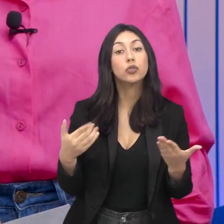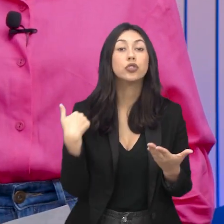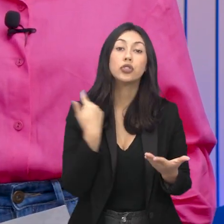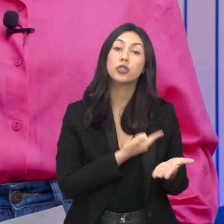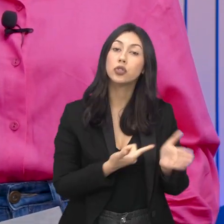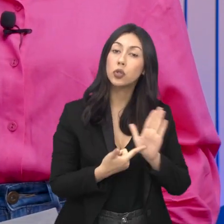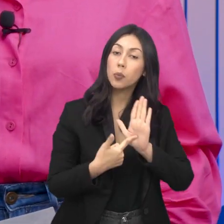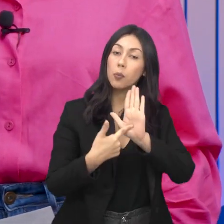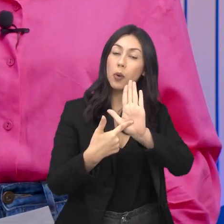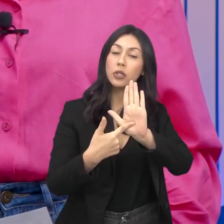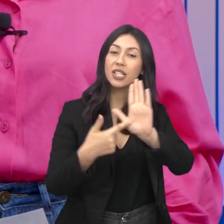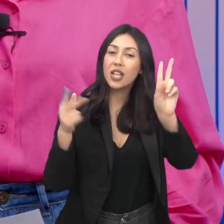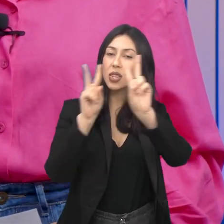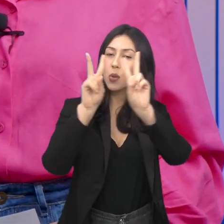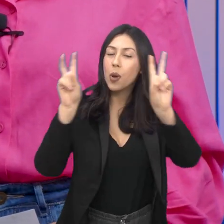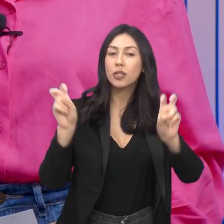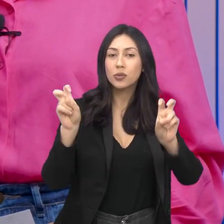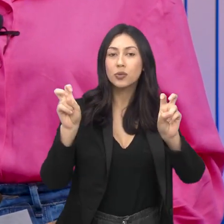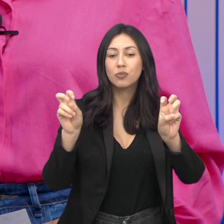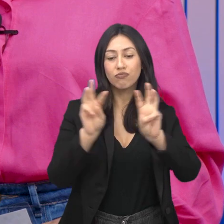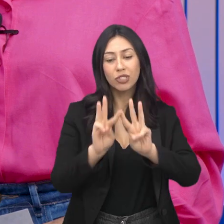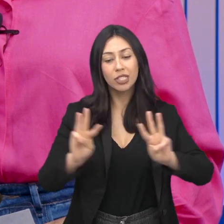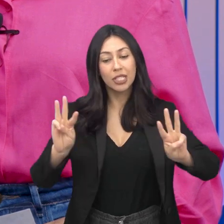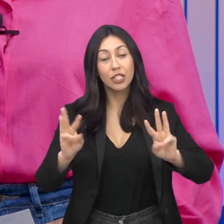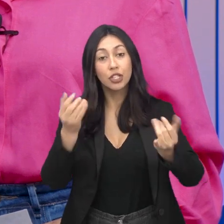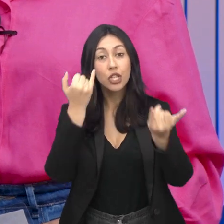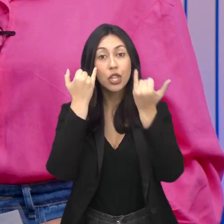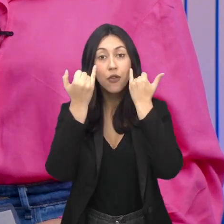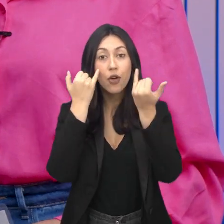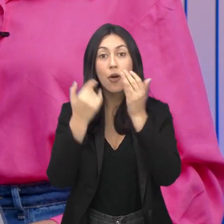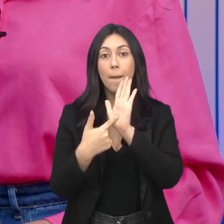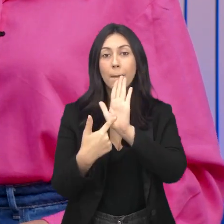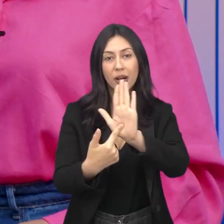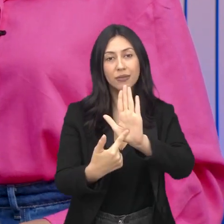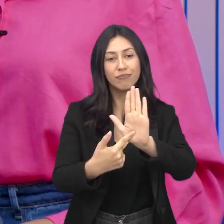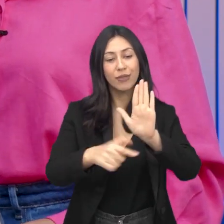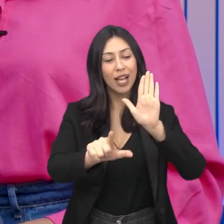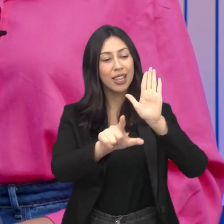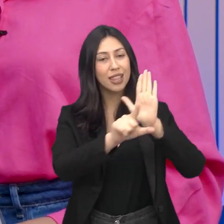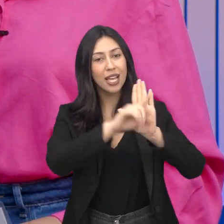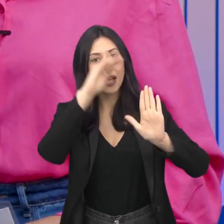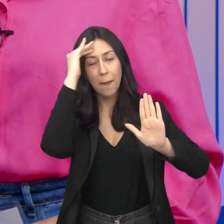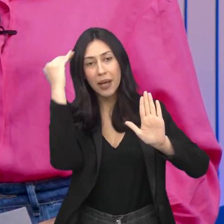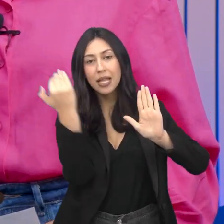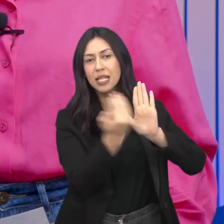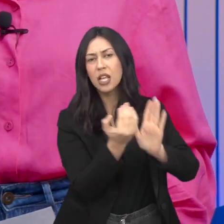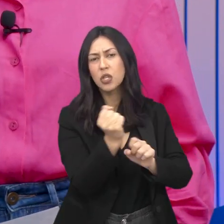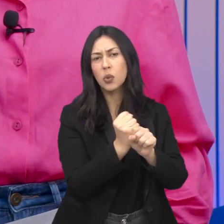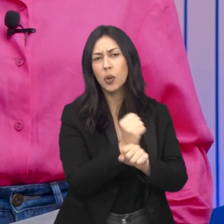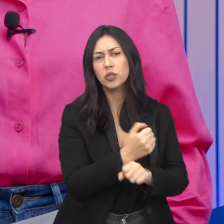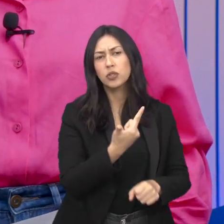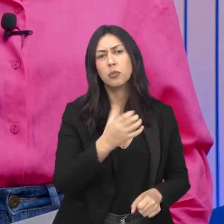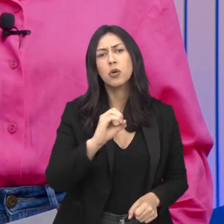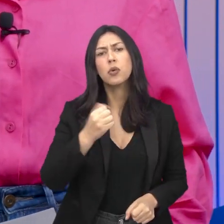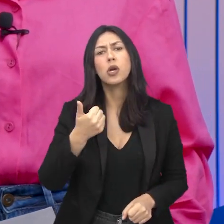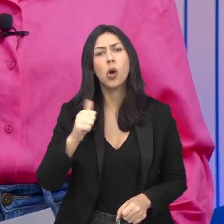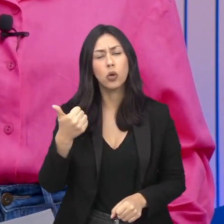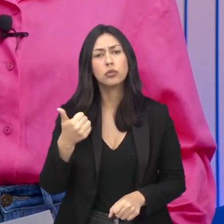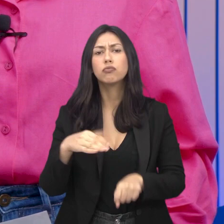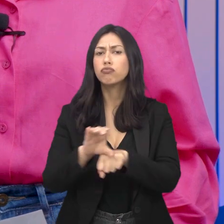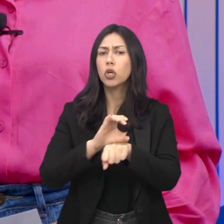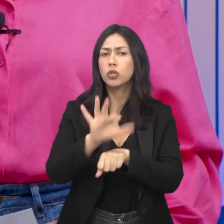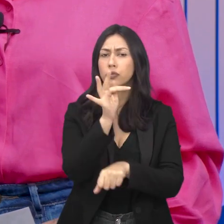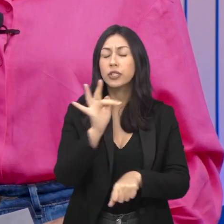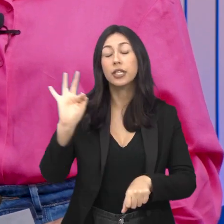programa trazendo esse assunto. Canal de transparência, fazendo valer a Lei de Transparência de 2011 da Constituição